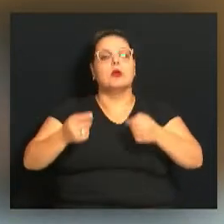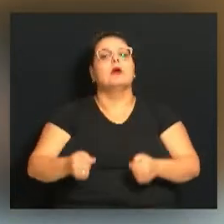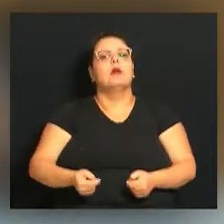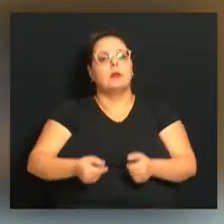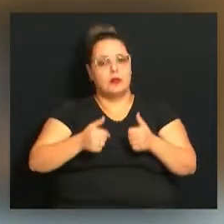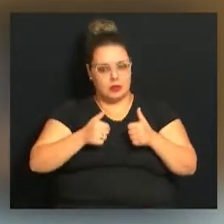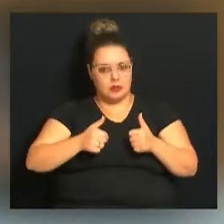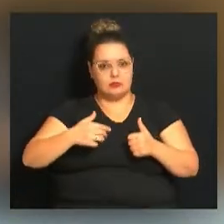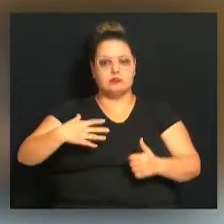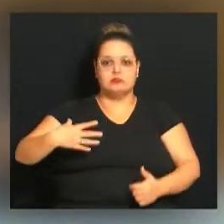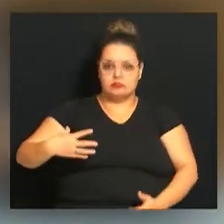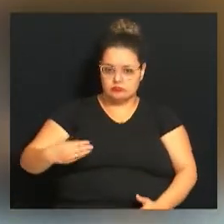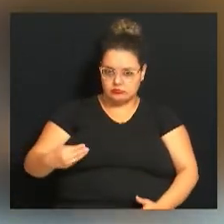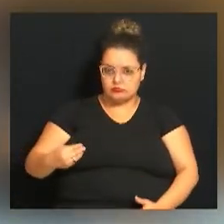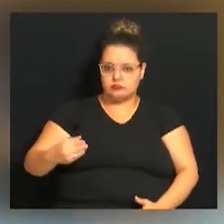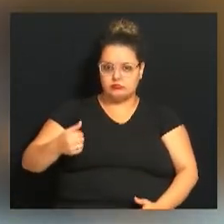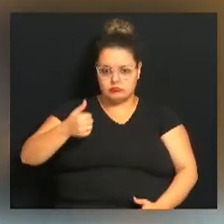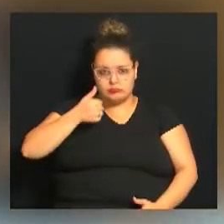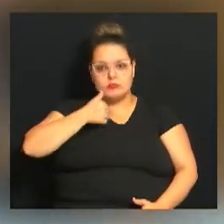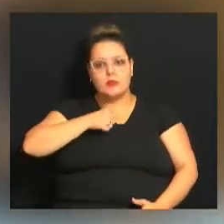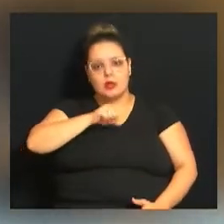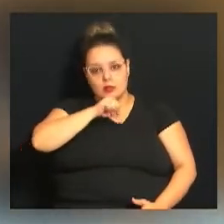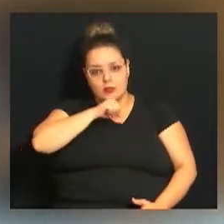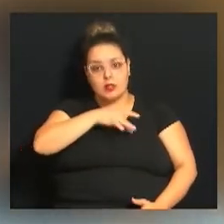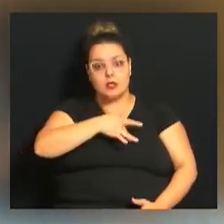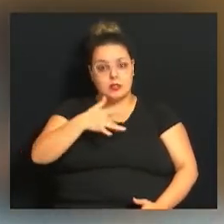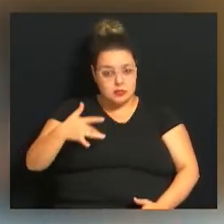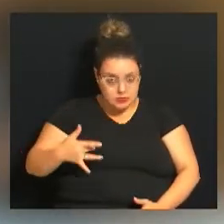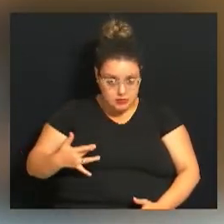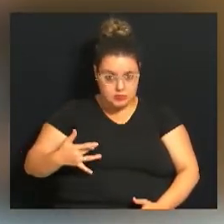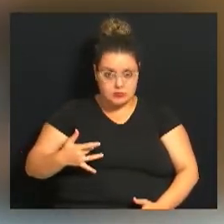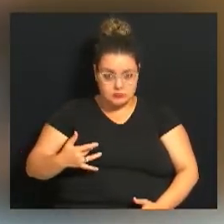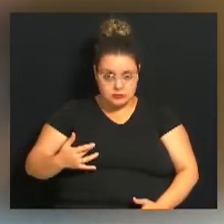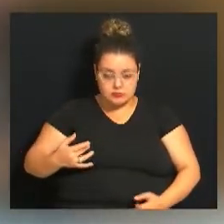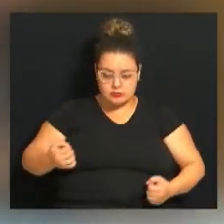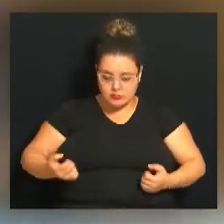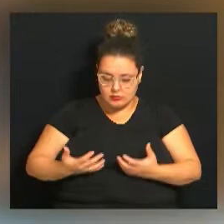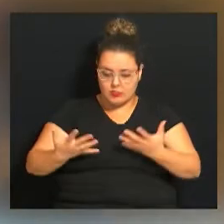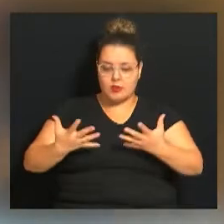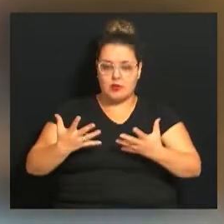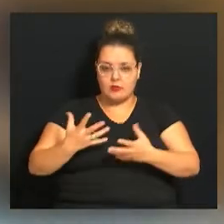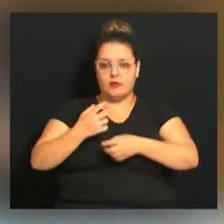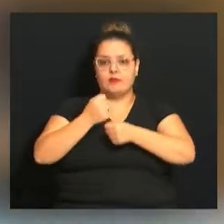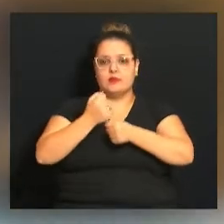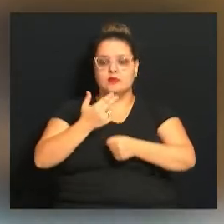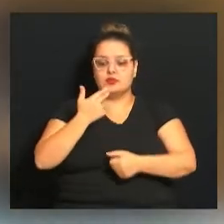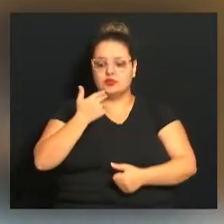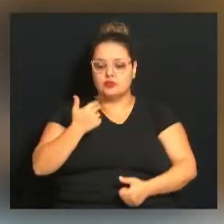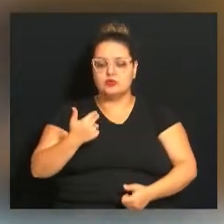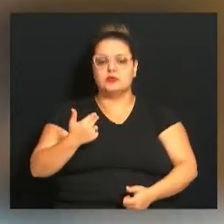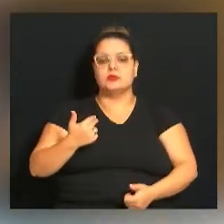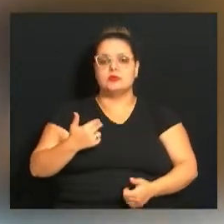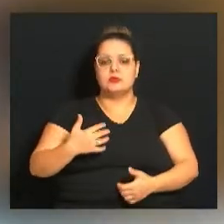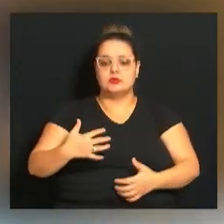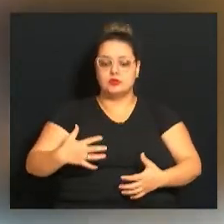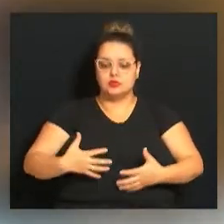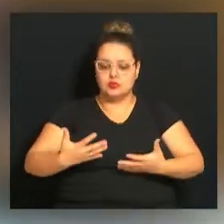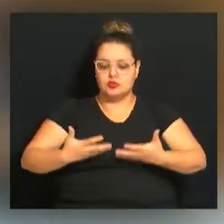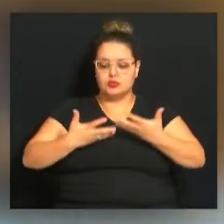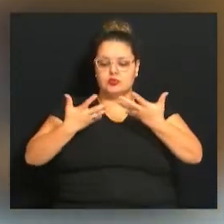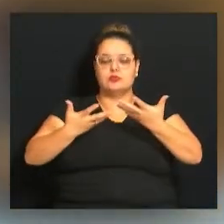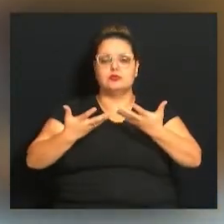leite materno à saúde, enquanto fonte de energia, proteína e nutrientes, bem como para o